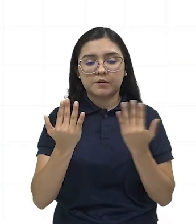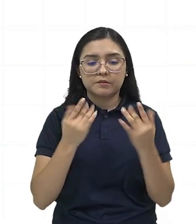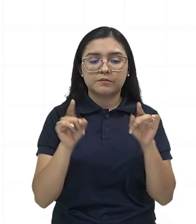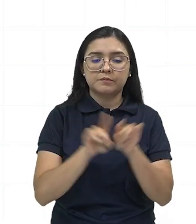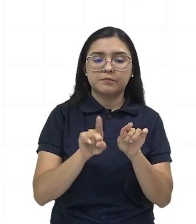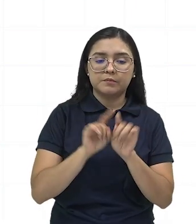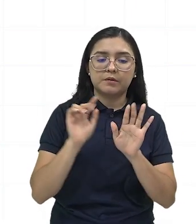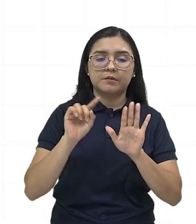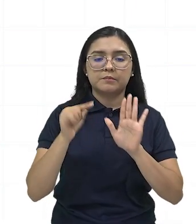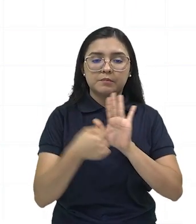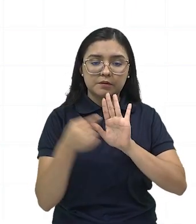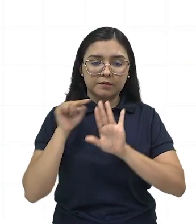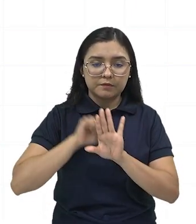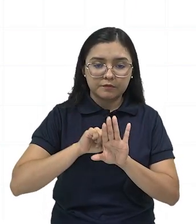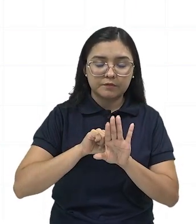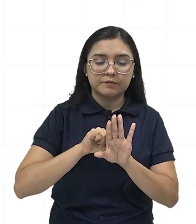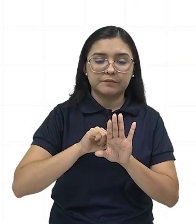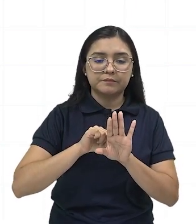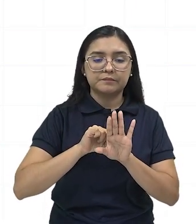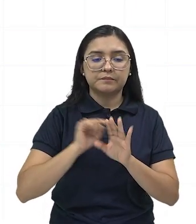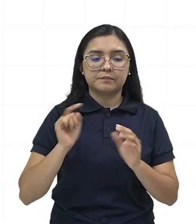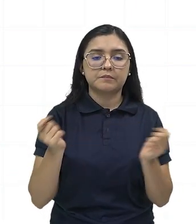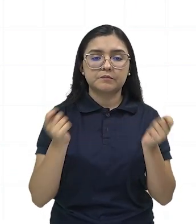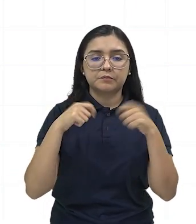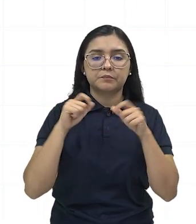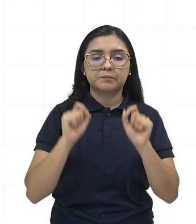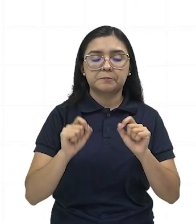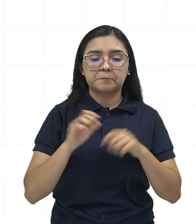metáforas para tornar toda essa